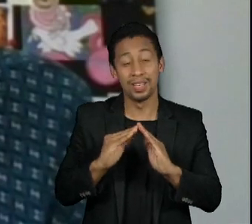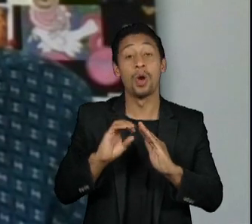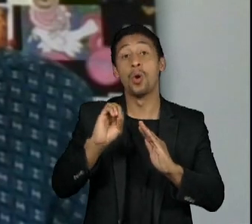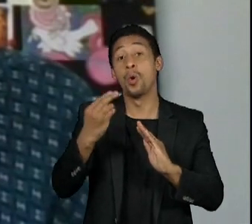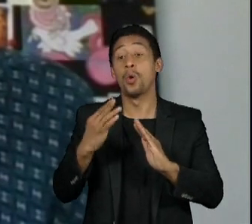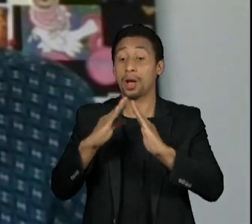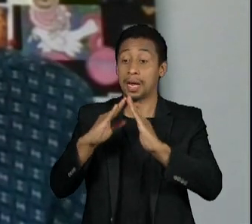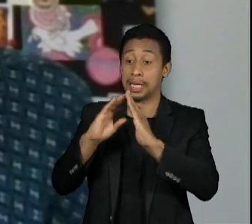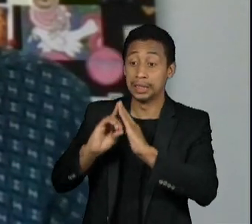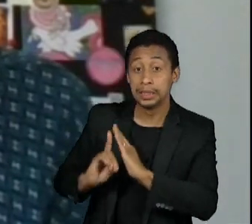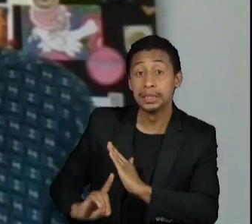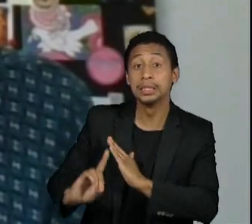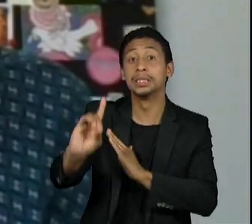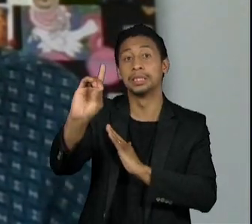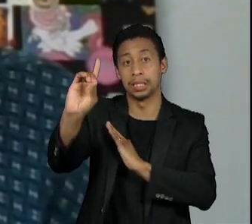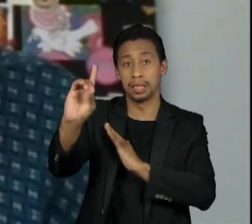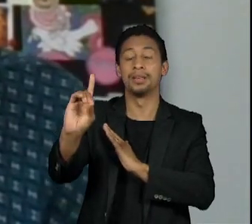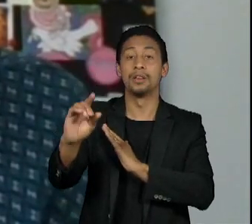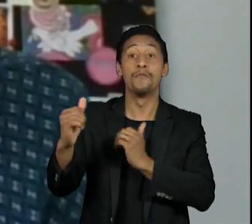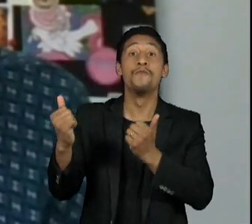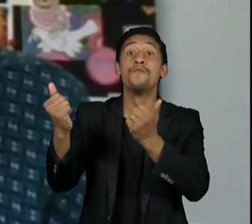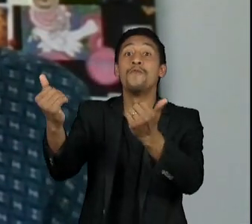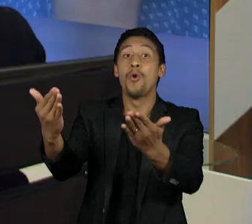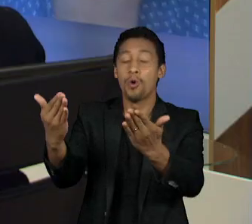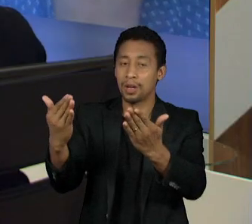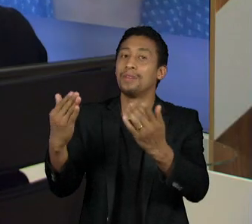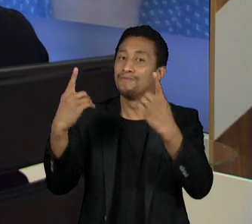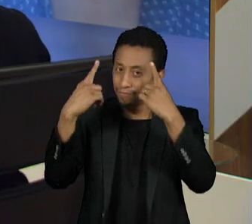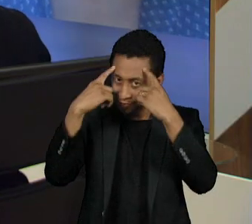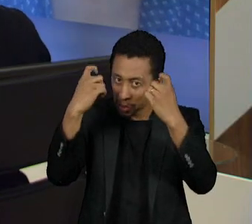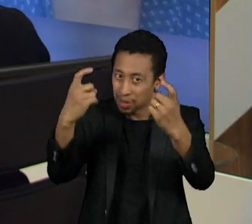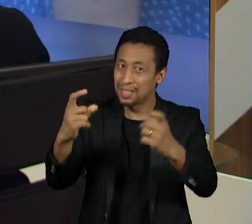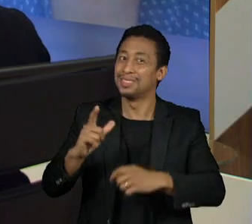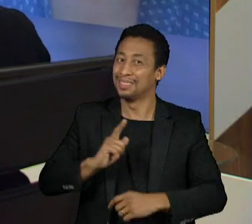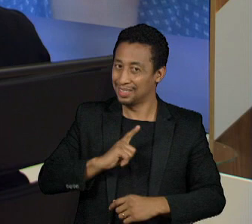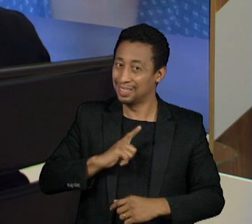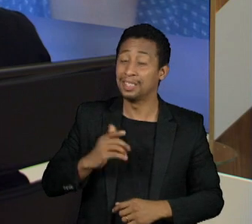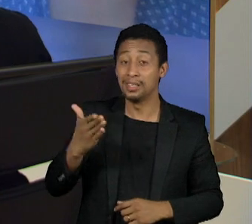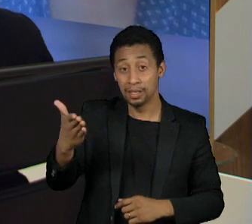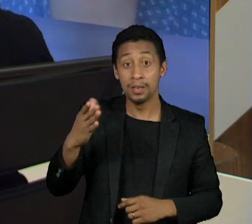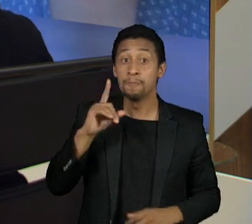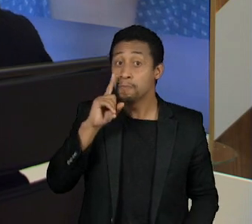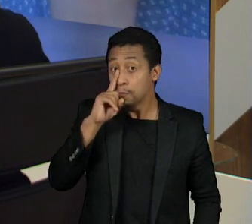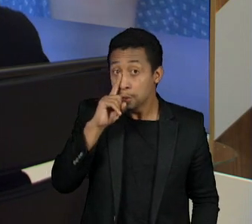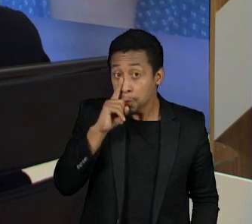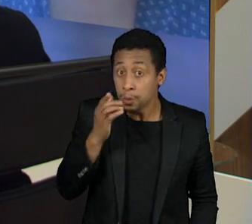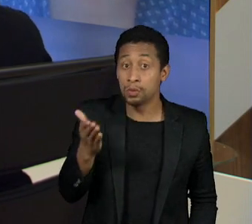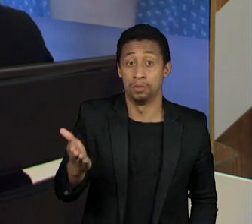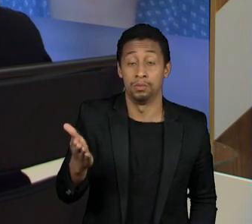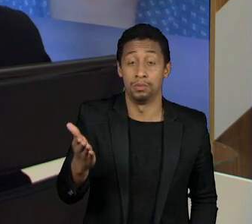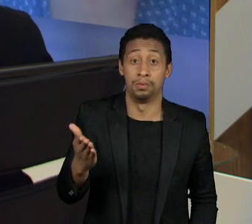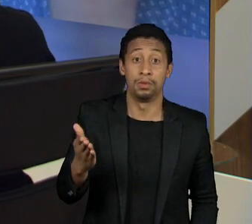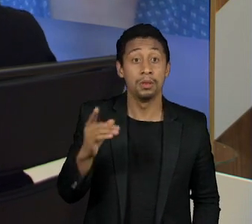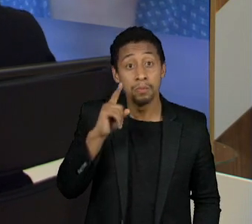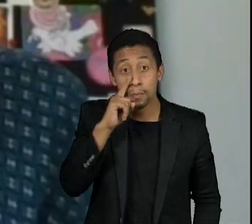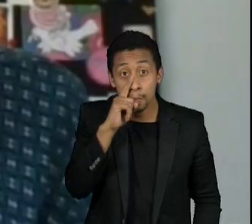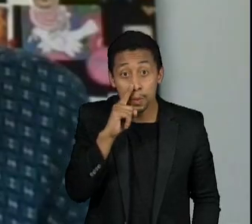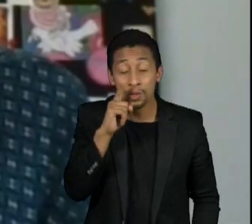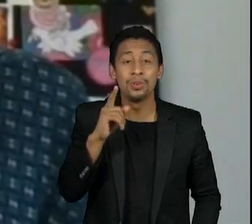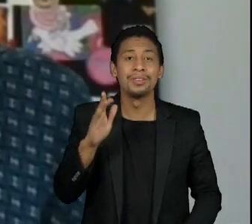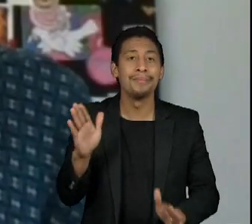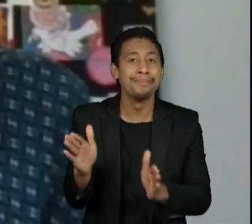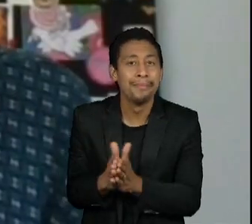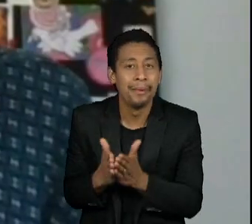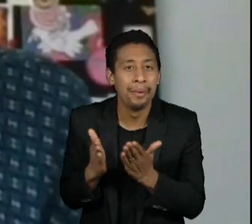de casa e enfrentam questões de violência, né? Então, um dos riscos está ligado exatamente a